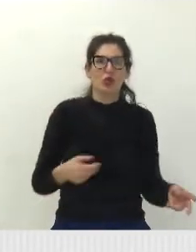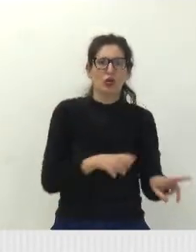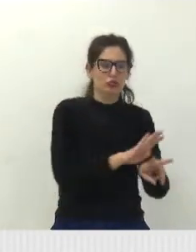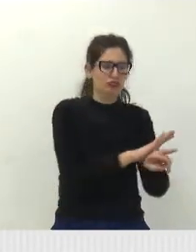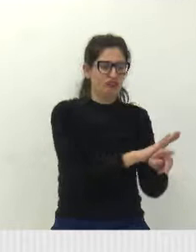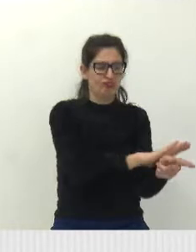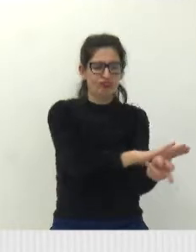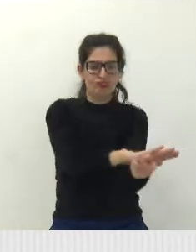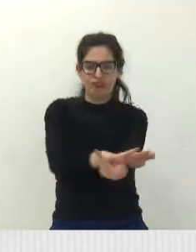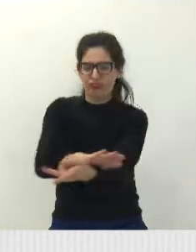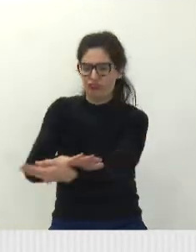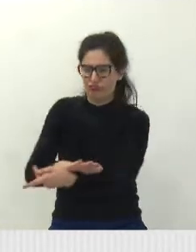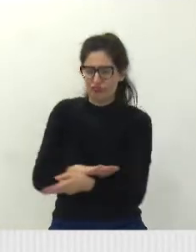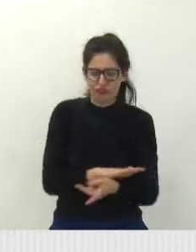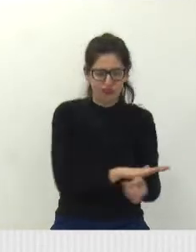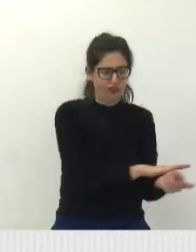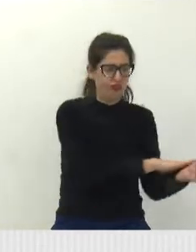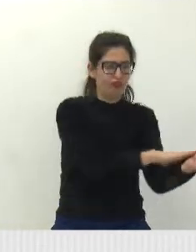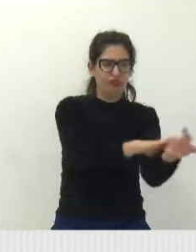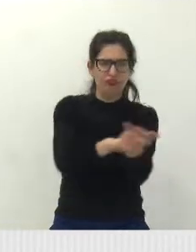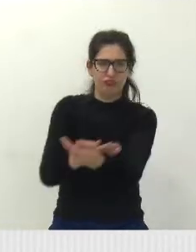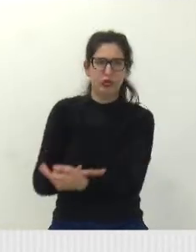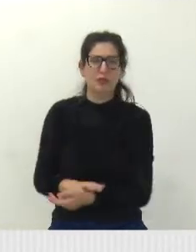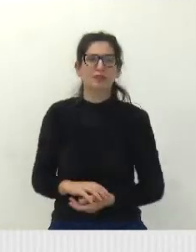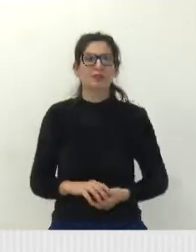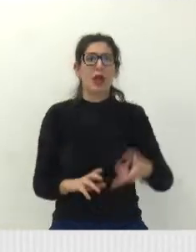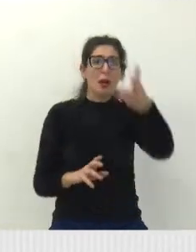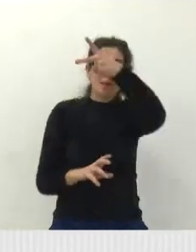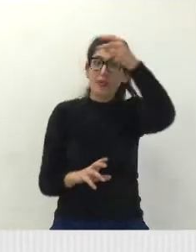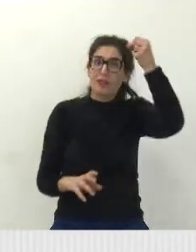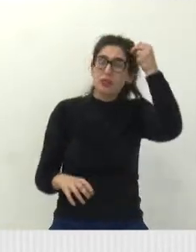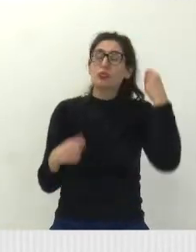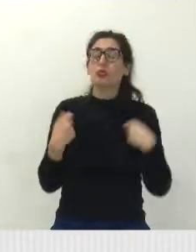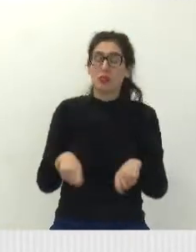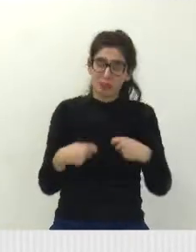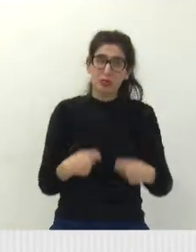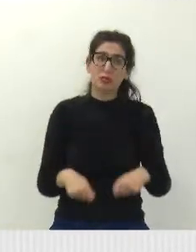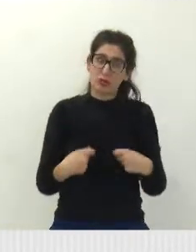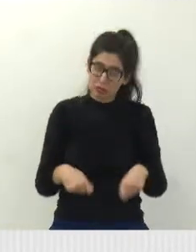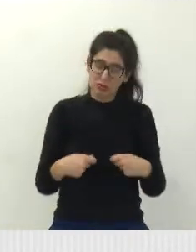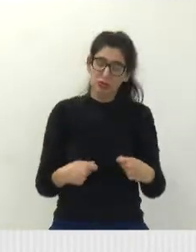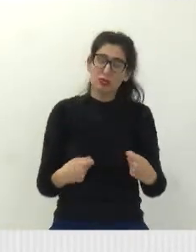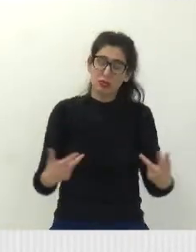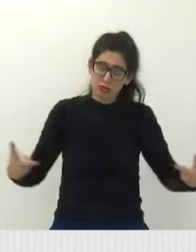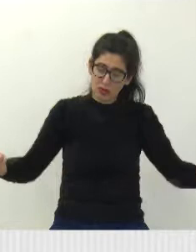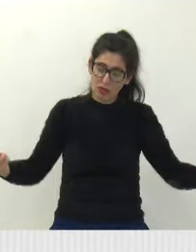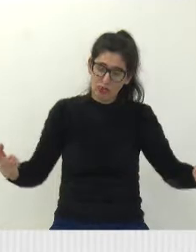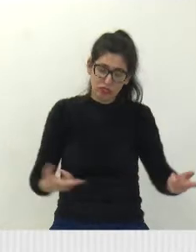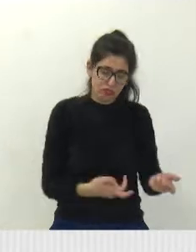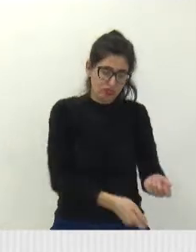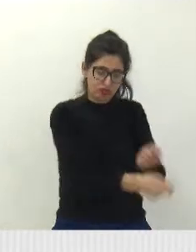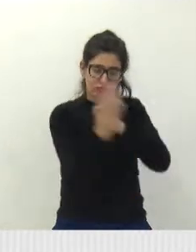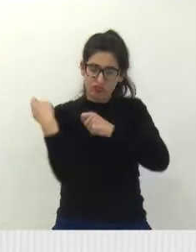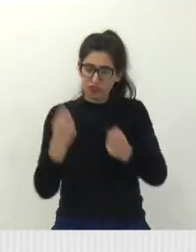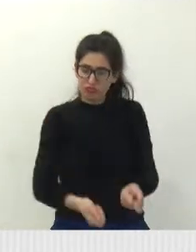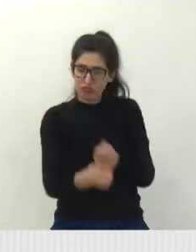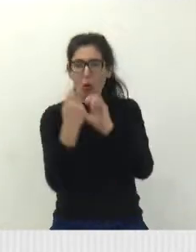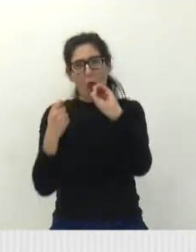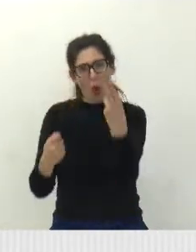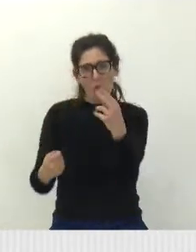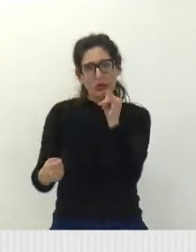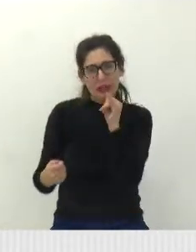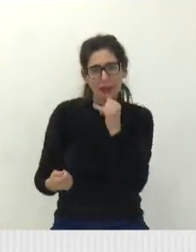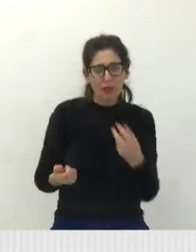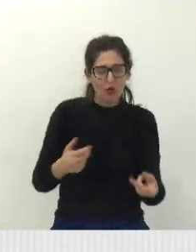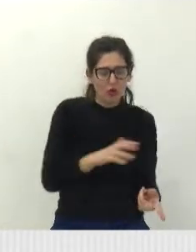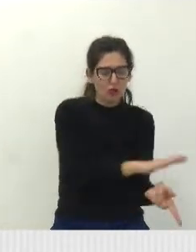suas obrigações. A prefeitura tem que ser a primeira a cumprir sua obrigação, porque ela tem que ser exemplo para os munícipes. Não é? Então, aí, olha, essa